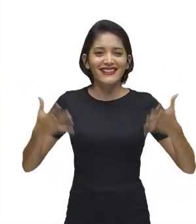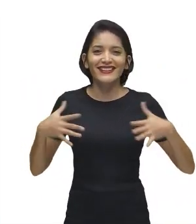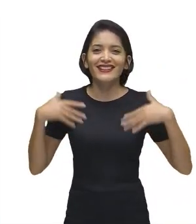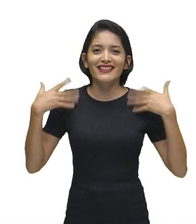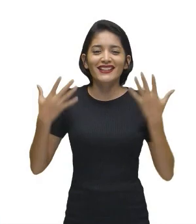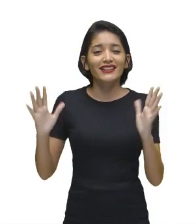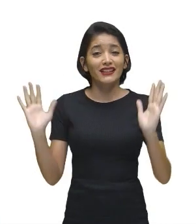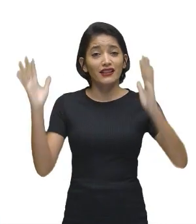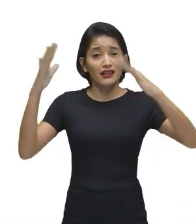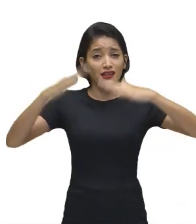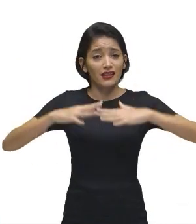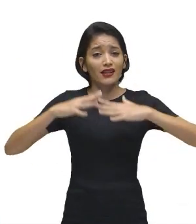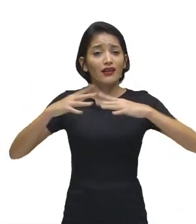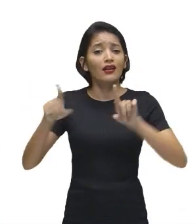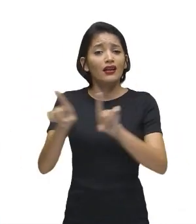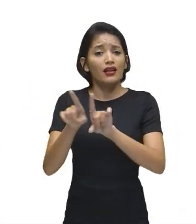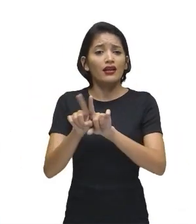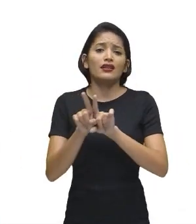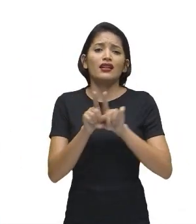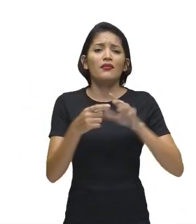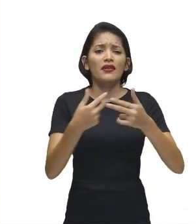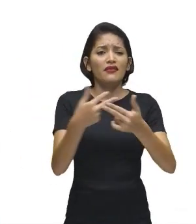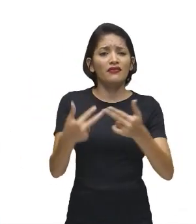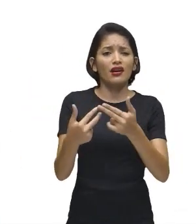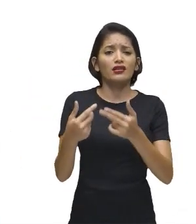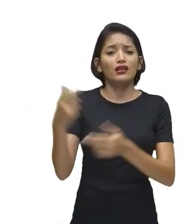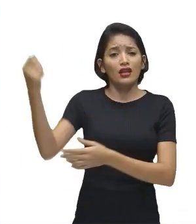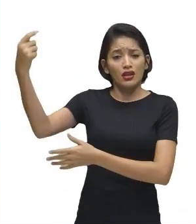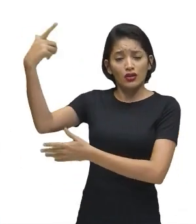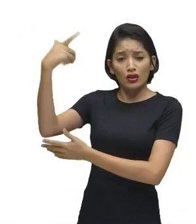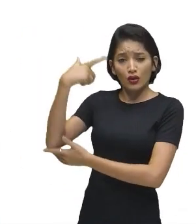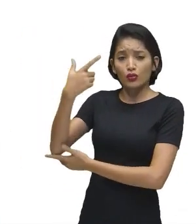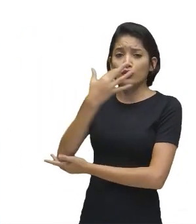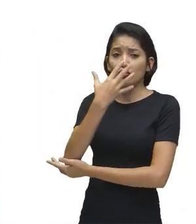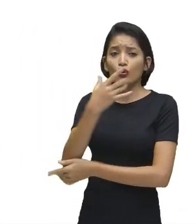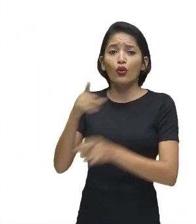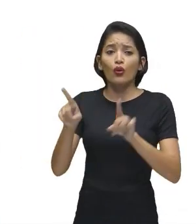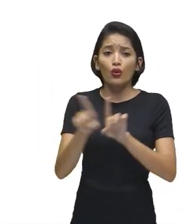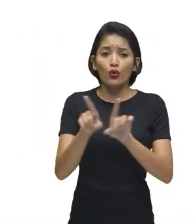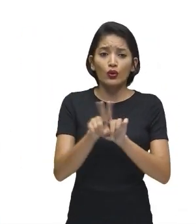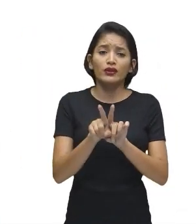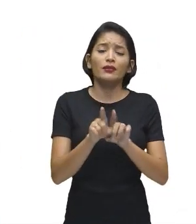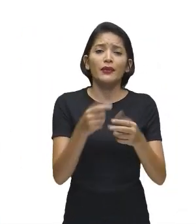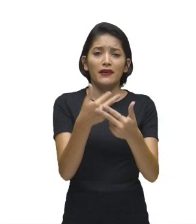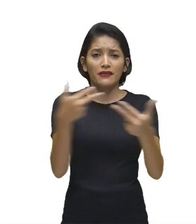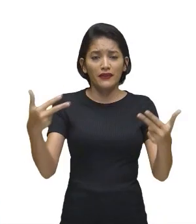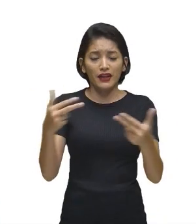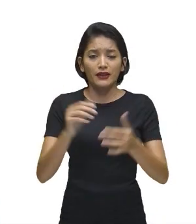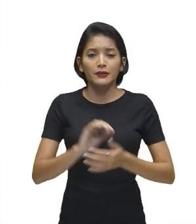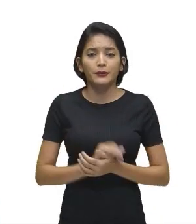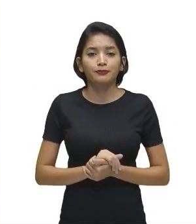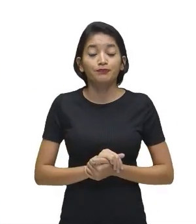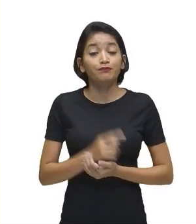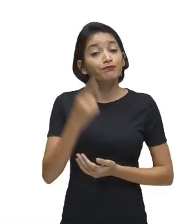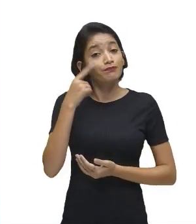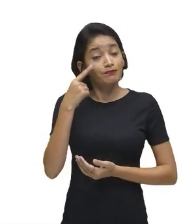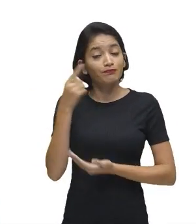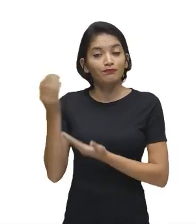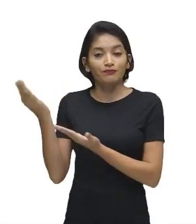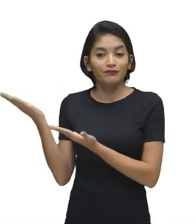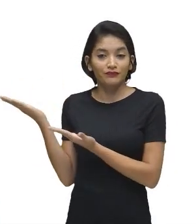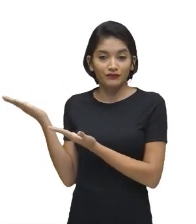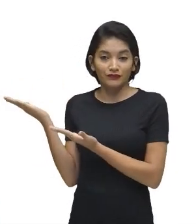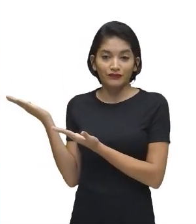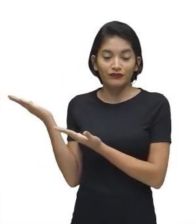harmonia devido à presença dos contrastes da luz e da claridade das cores. Então, isso aí é uma obra de